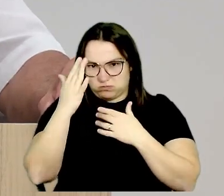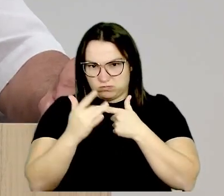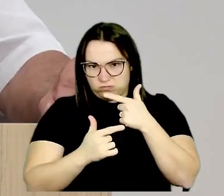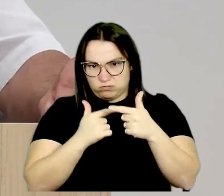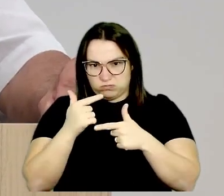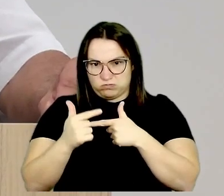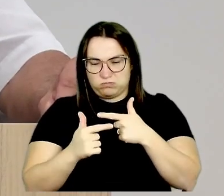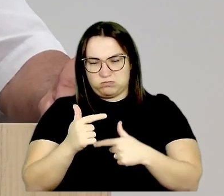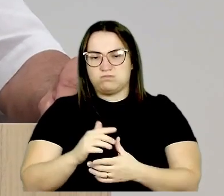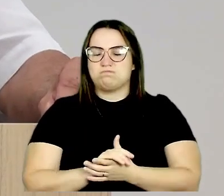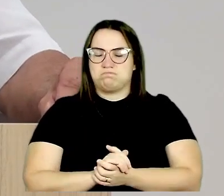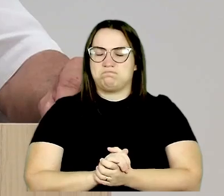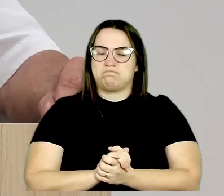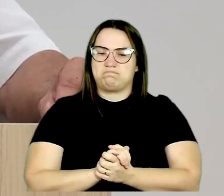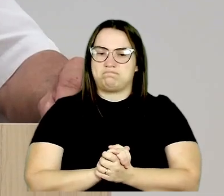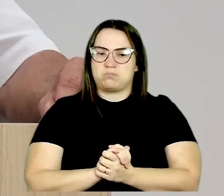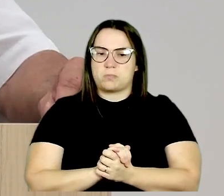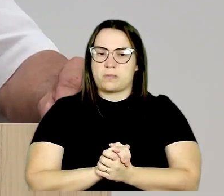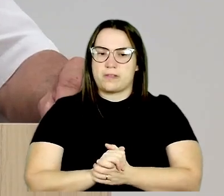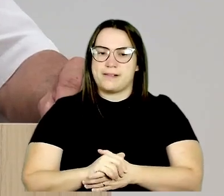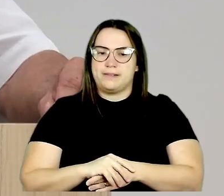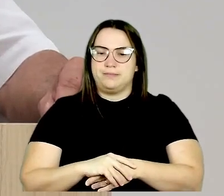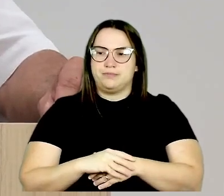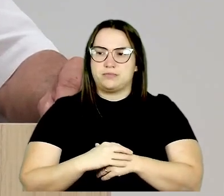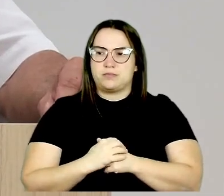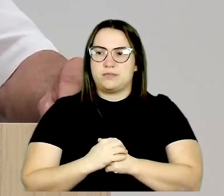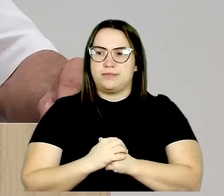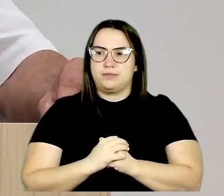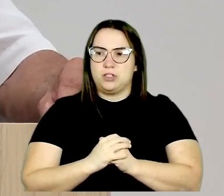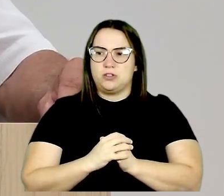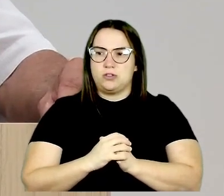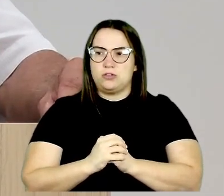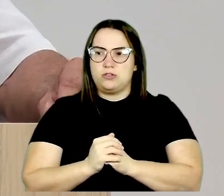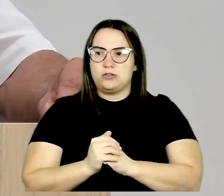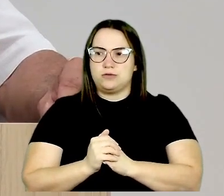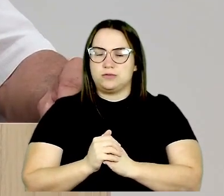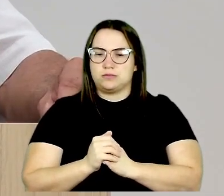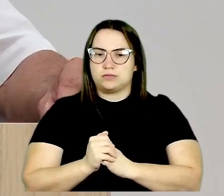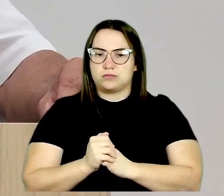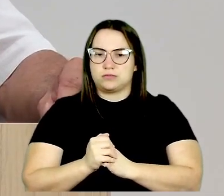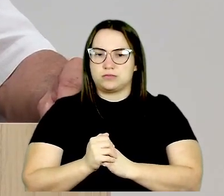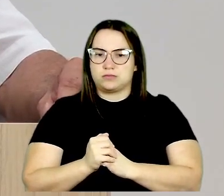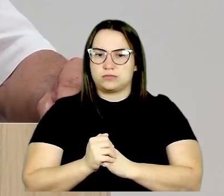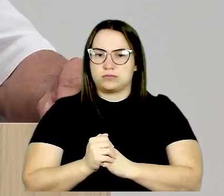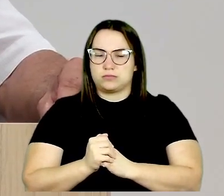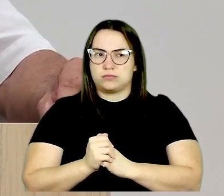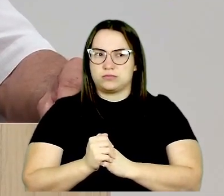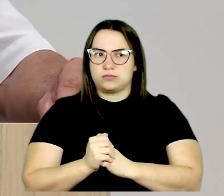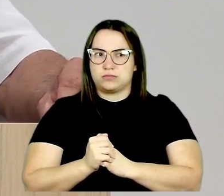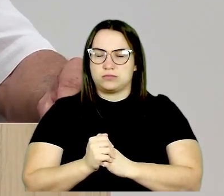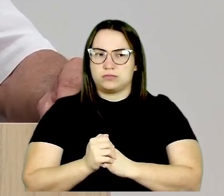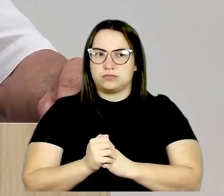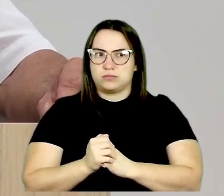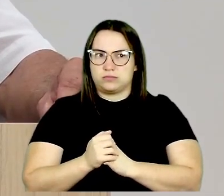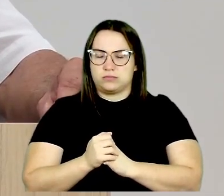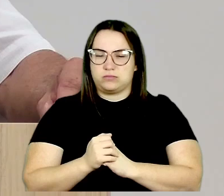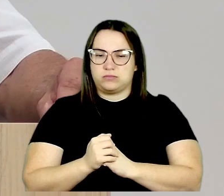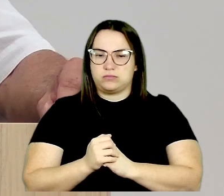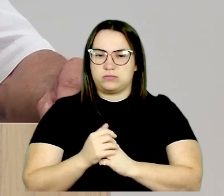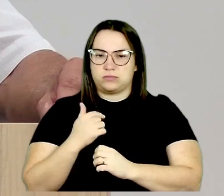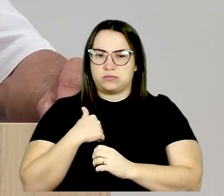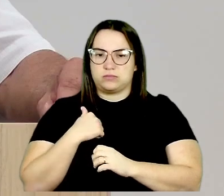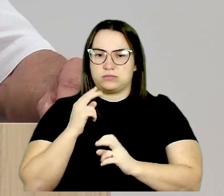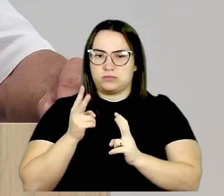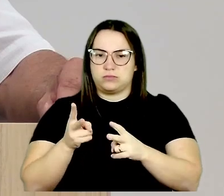pessoas. Mas eu quero dizer para os senhores aqui, e tomo a liberdade, vereador Sandro, que eu sempre